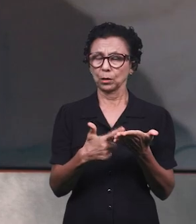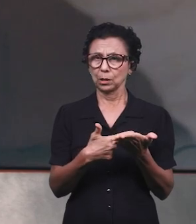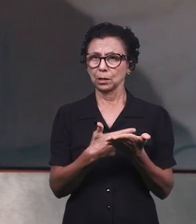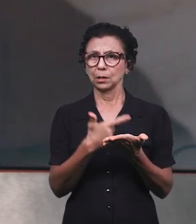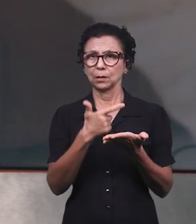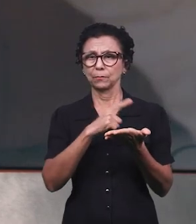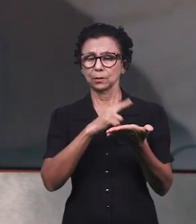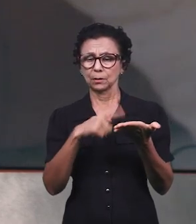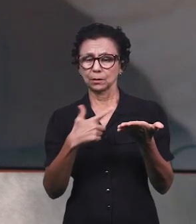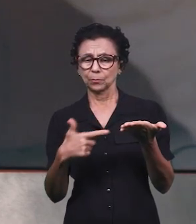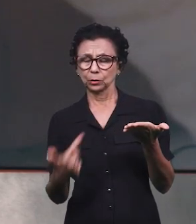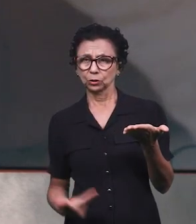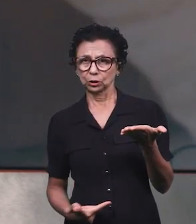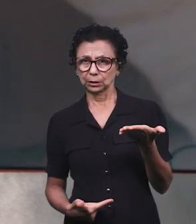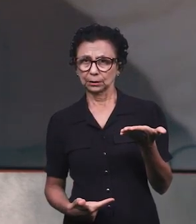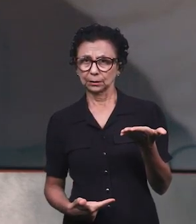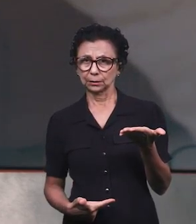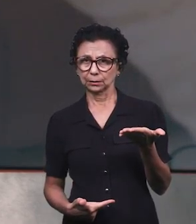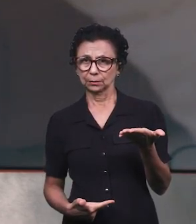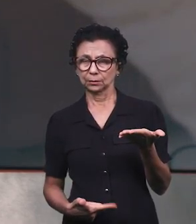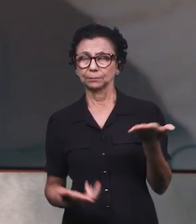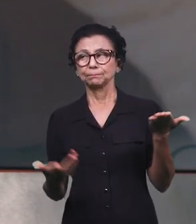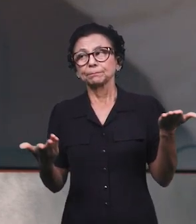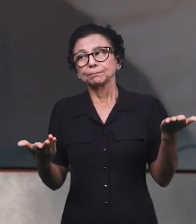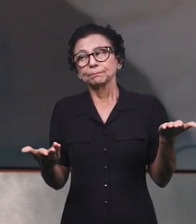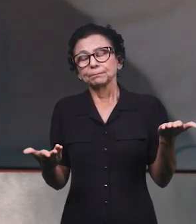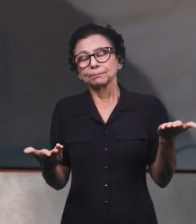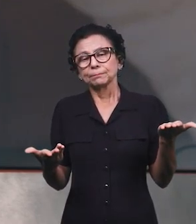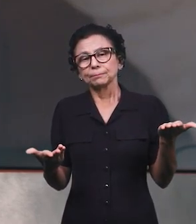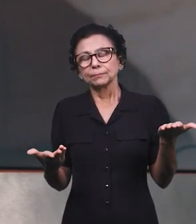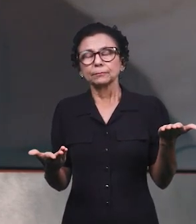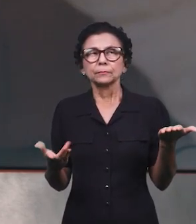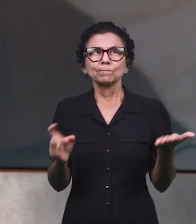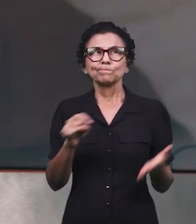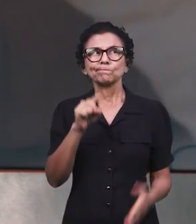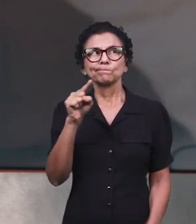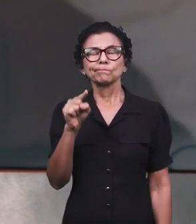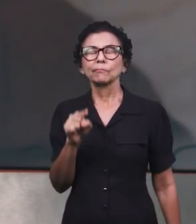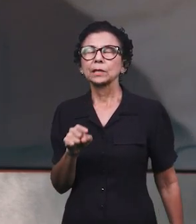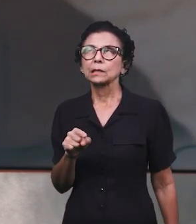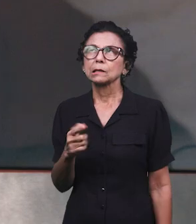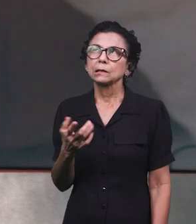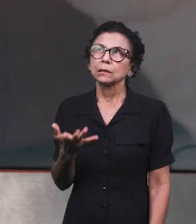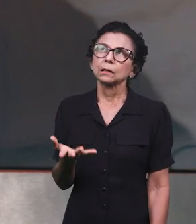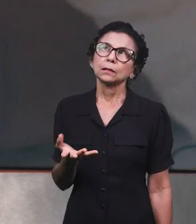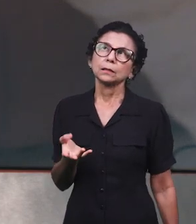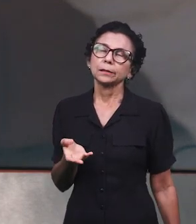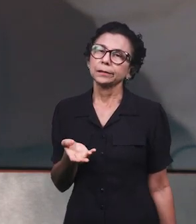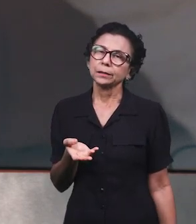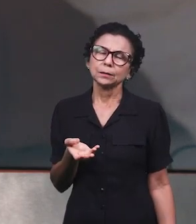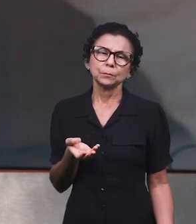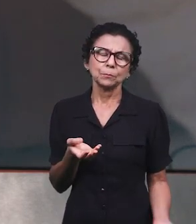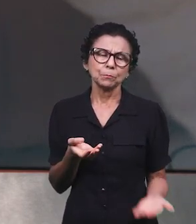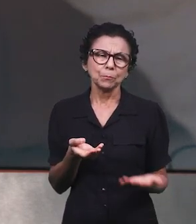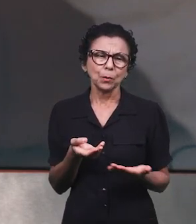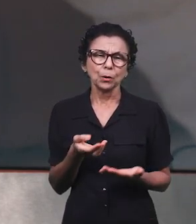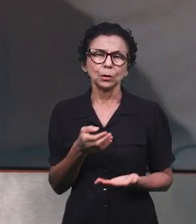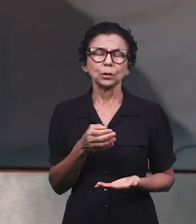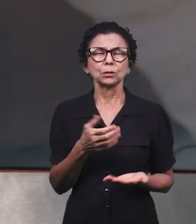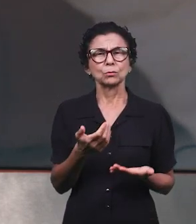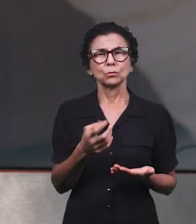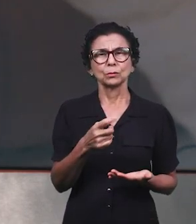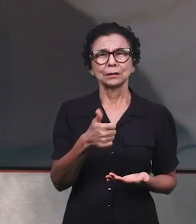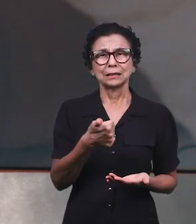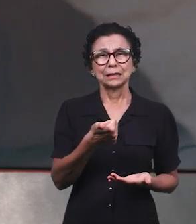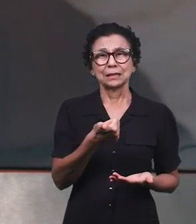com vocês nos nossos programas. Mas será que eu posso estudar 100% online?